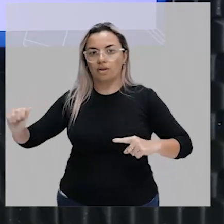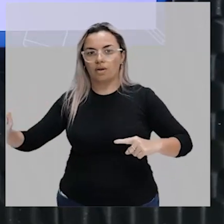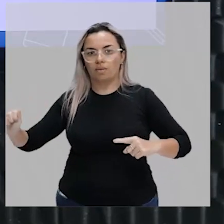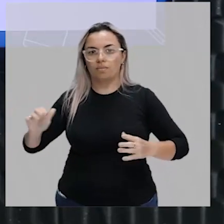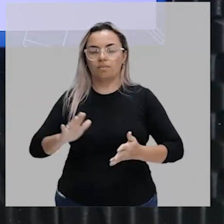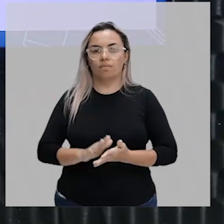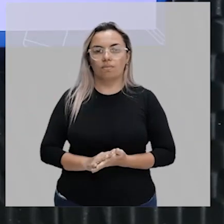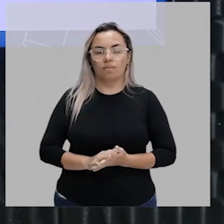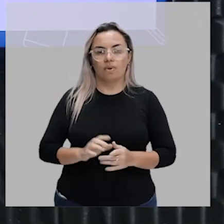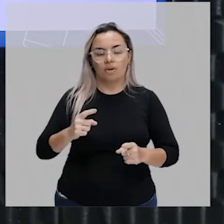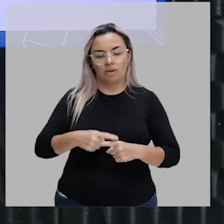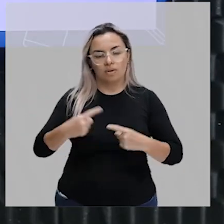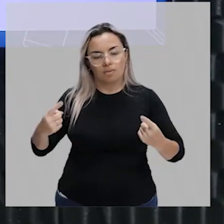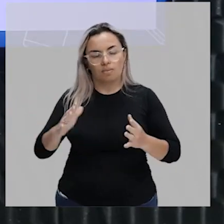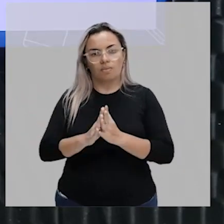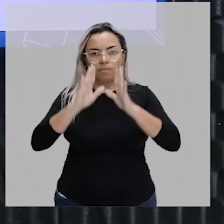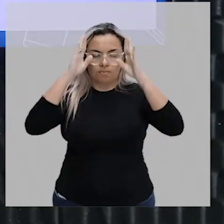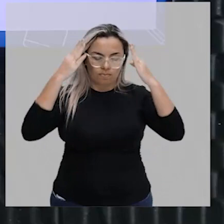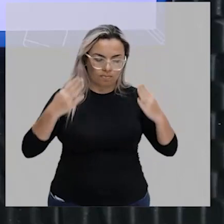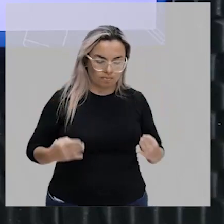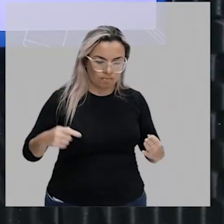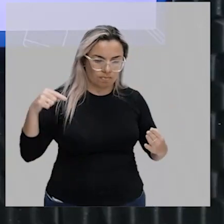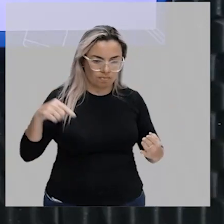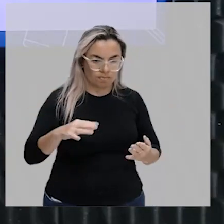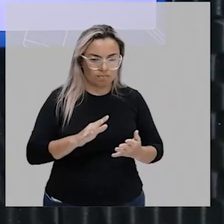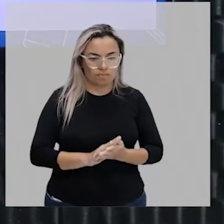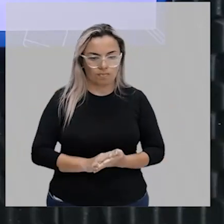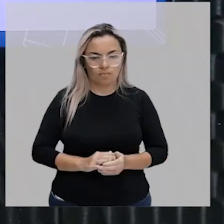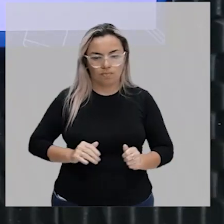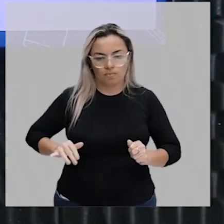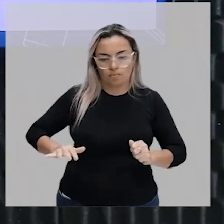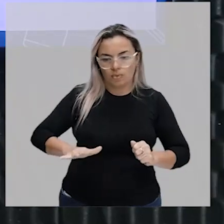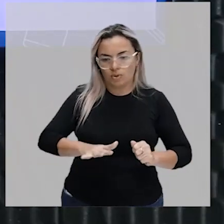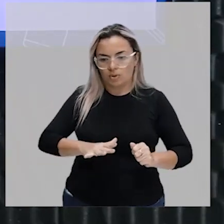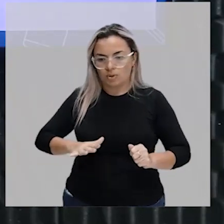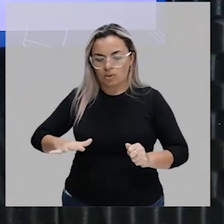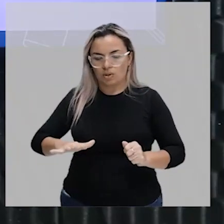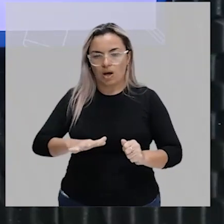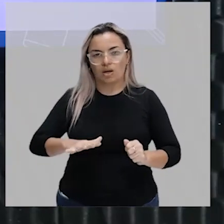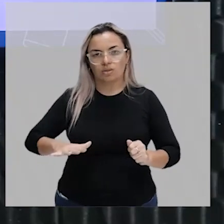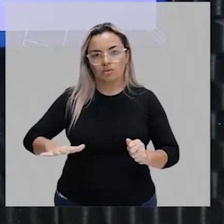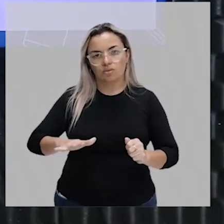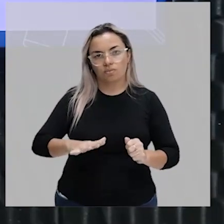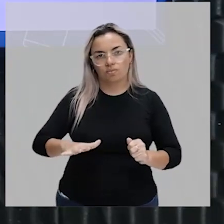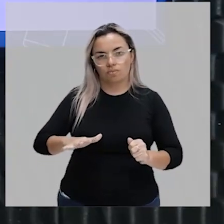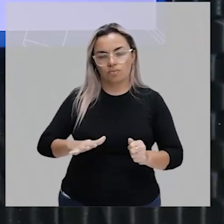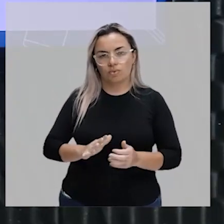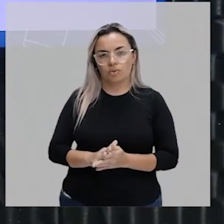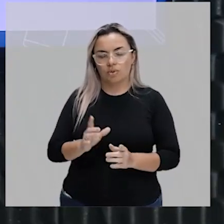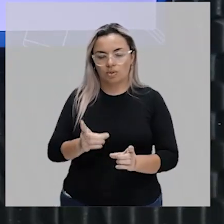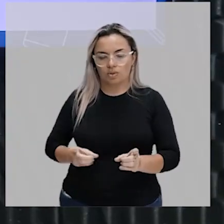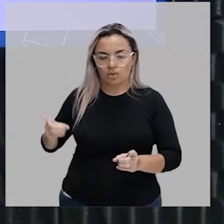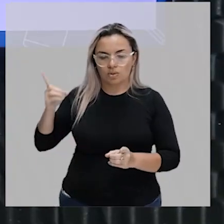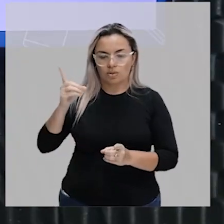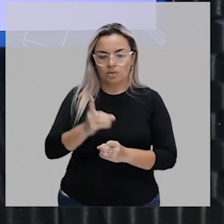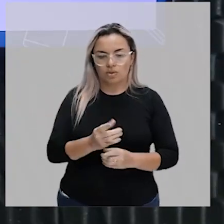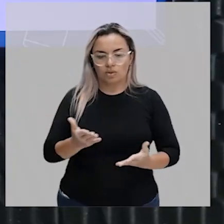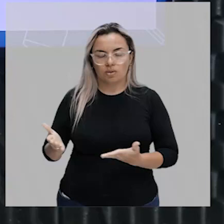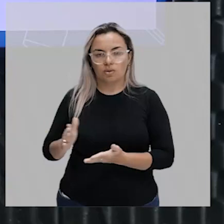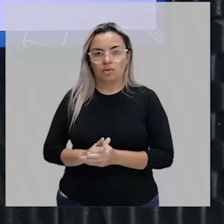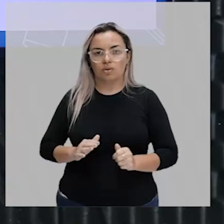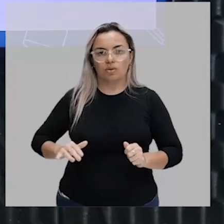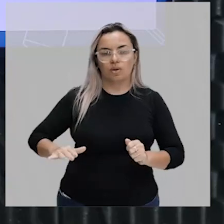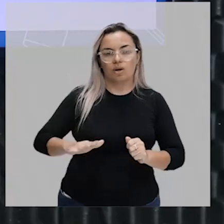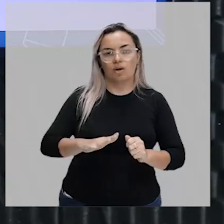tá? Mas analisando esses ácidos nucleicos, nós podemos perceber que os ácidos